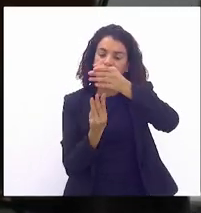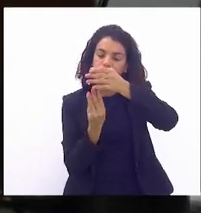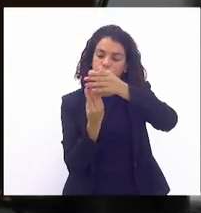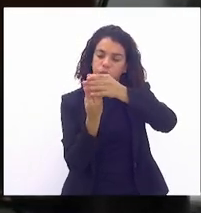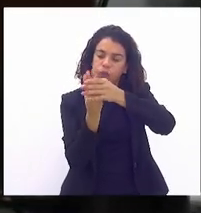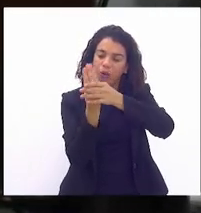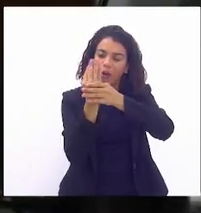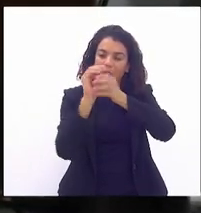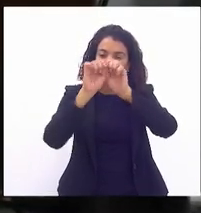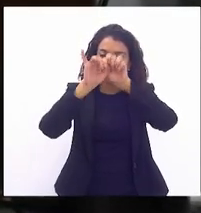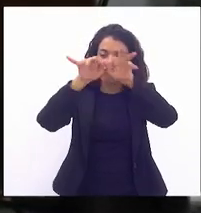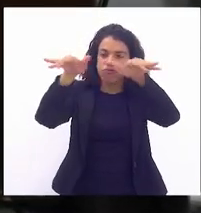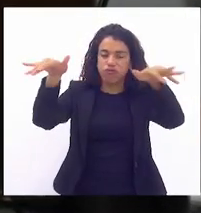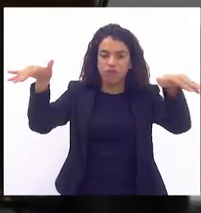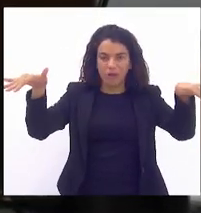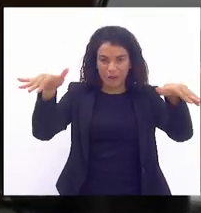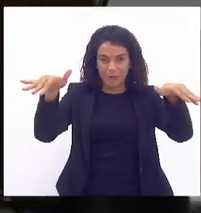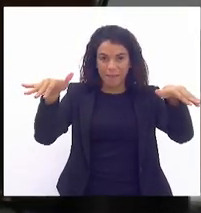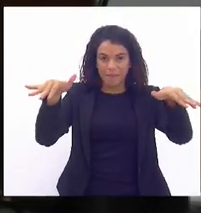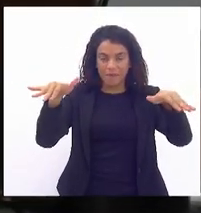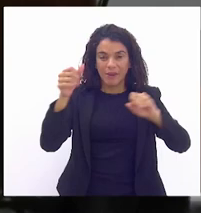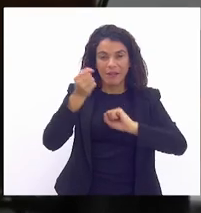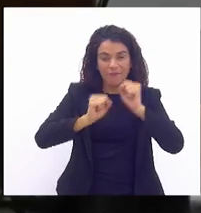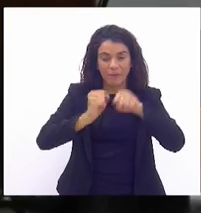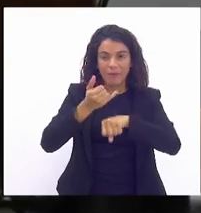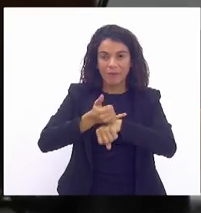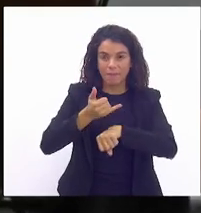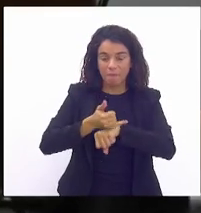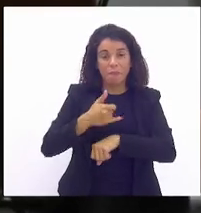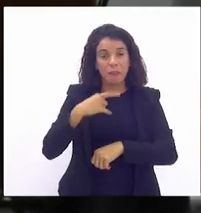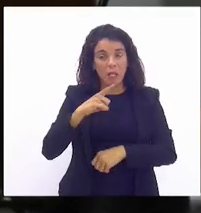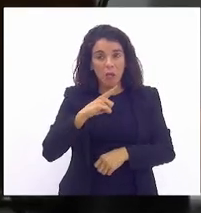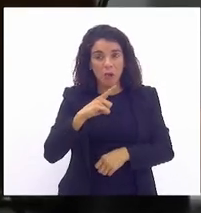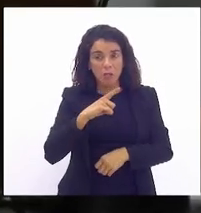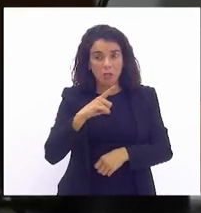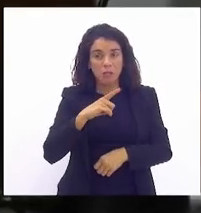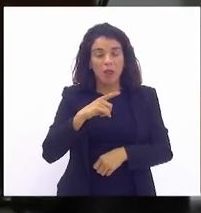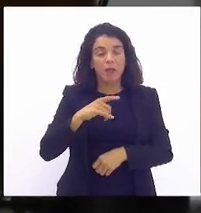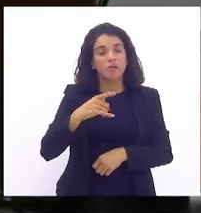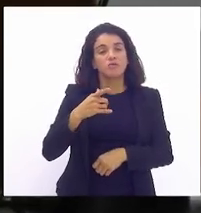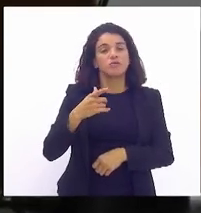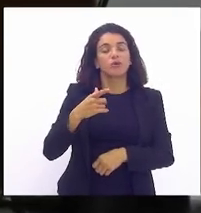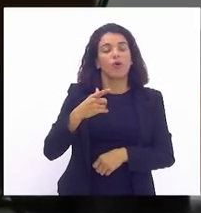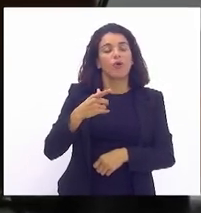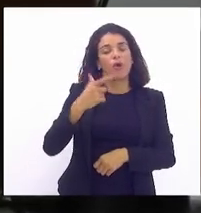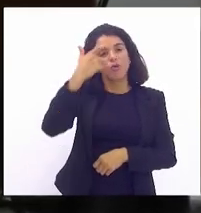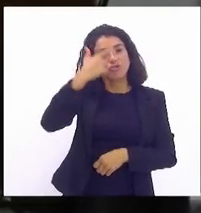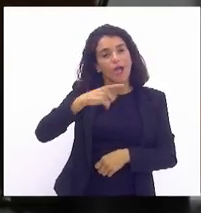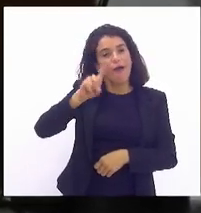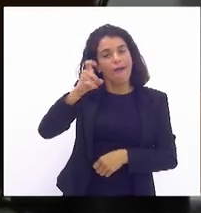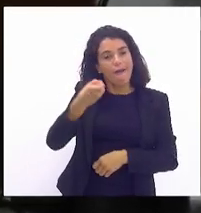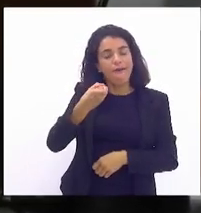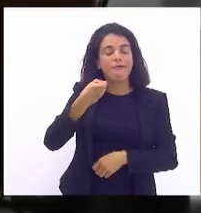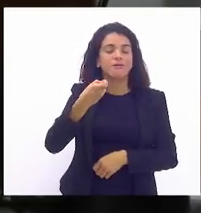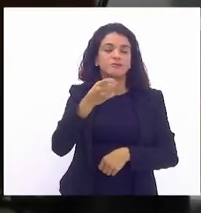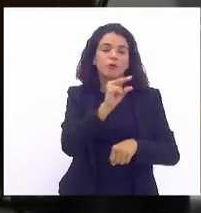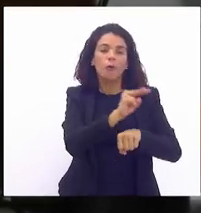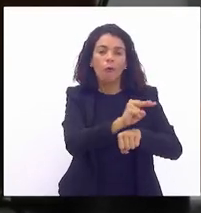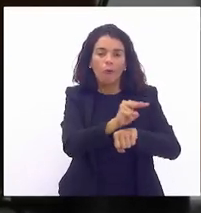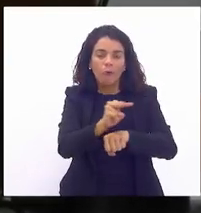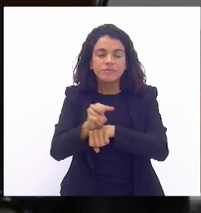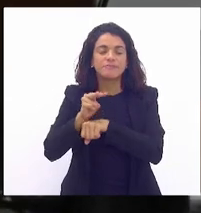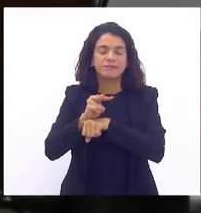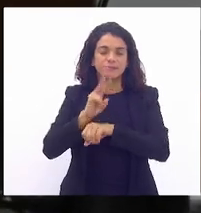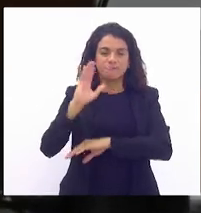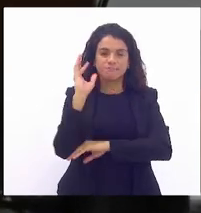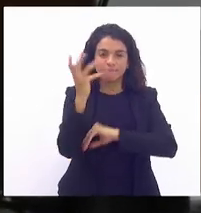chama. Eu tive, deputado Jair, a honra de ser na capital do Rio de Janeiro secretário de Conservação e Meio Ambiente, cuidando assim de